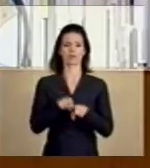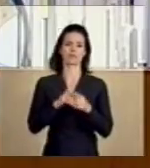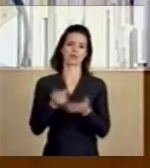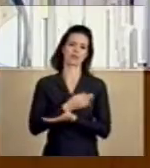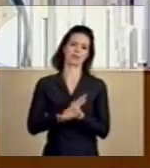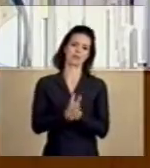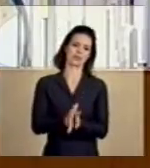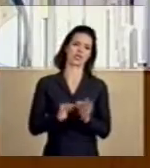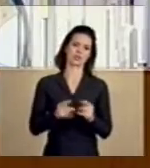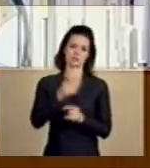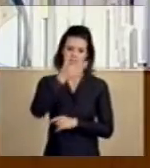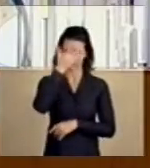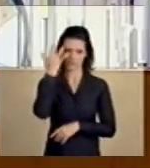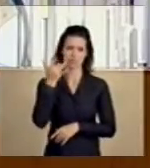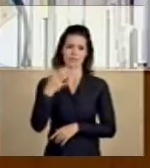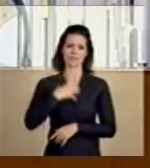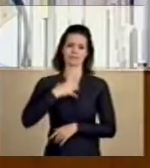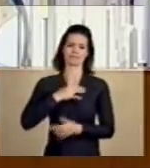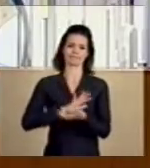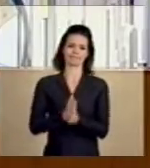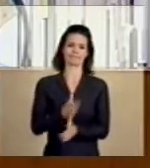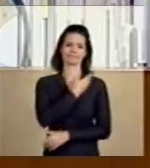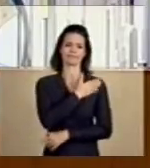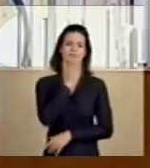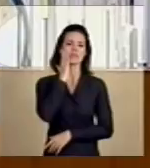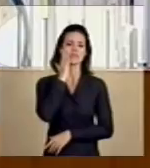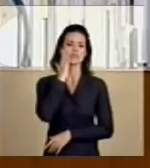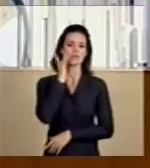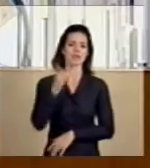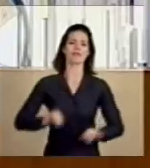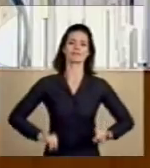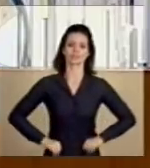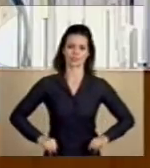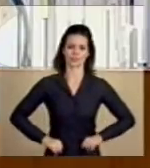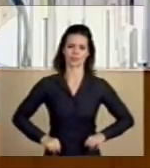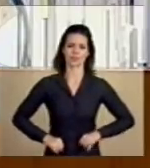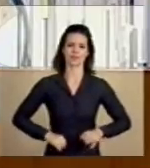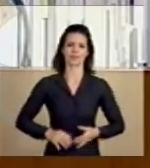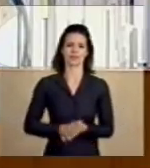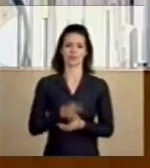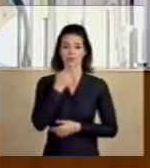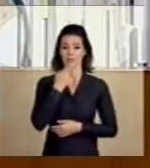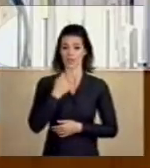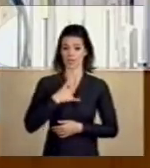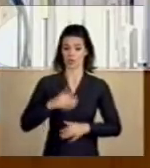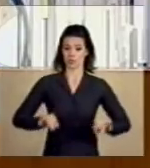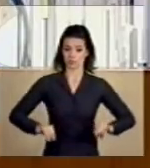as pessoas que sofrem preconceito e discriminação sabem que isso é um sofrimento. Quando eu digo eu sofro discriminação, eu estou usando o verbo que